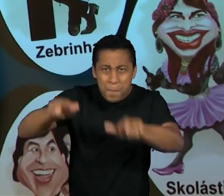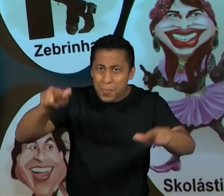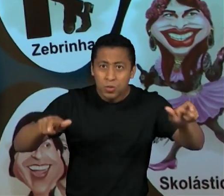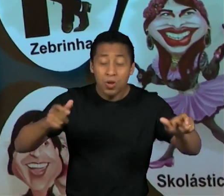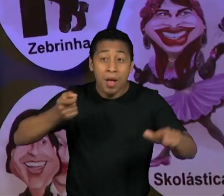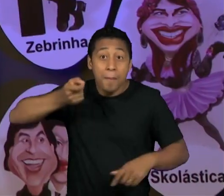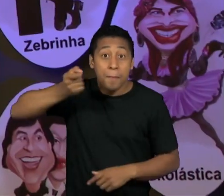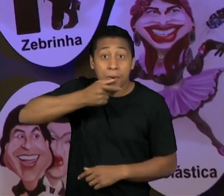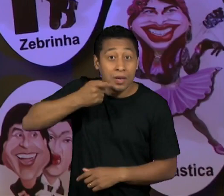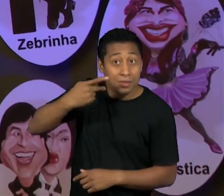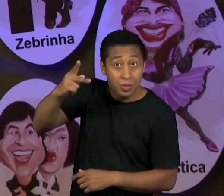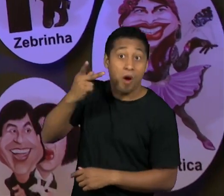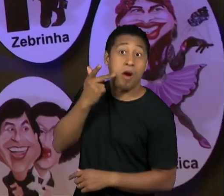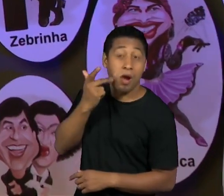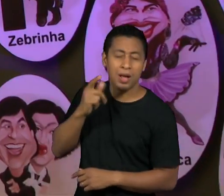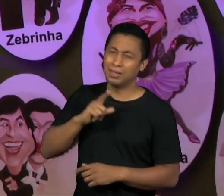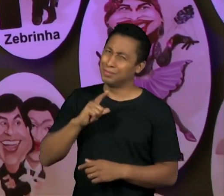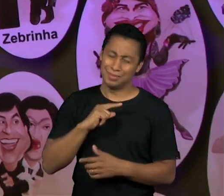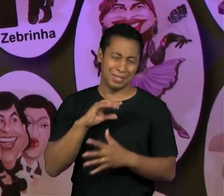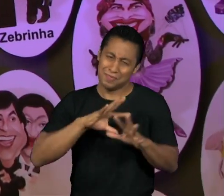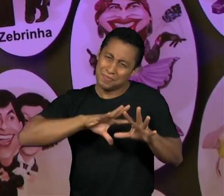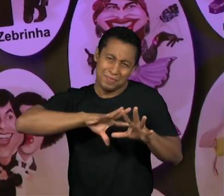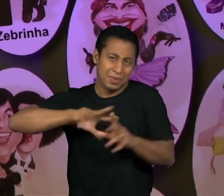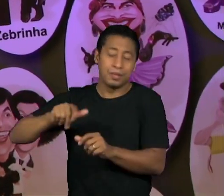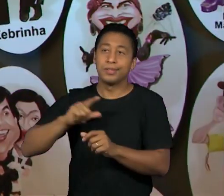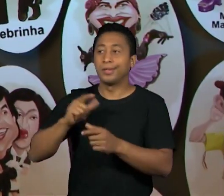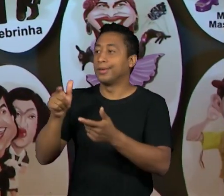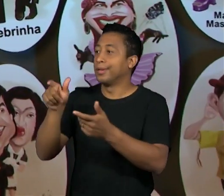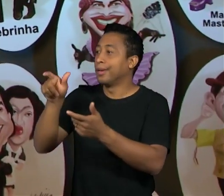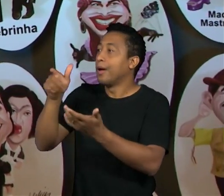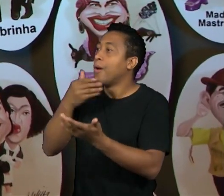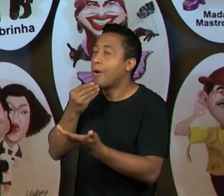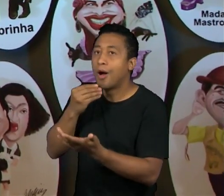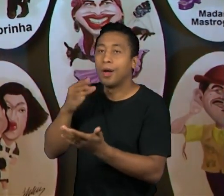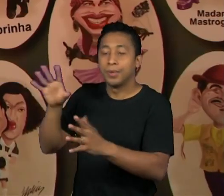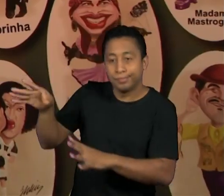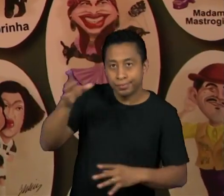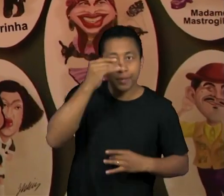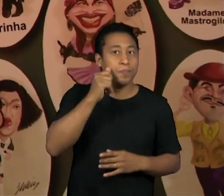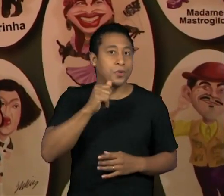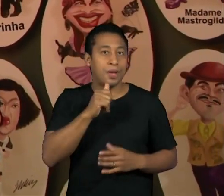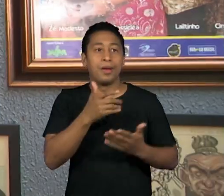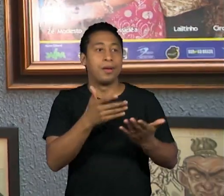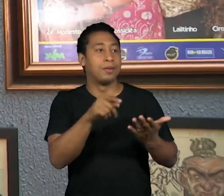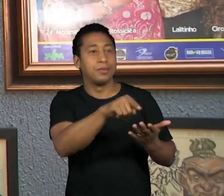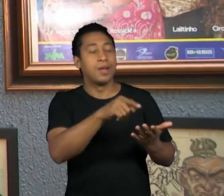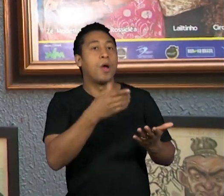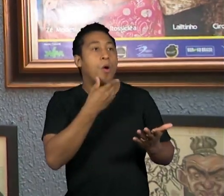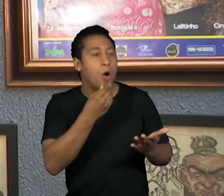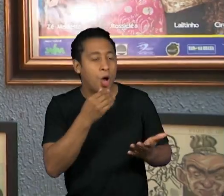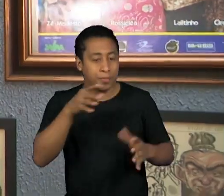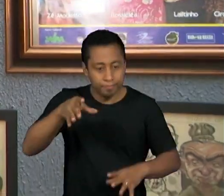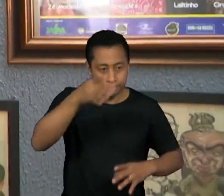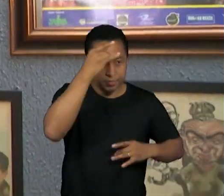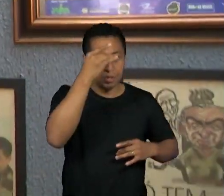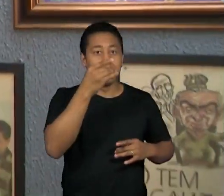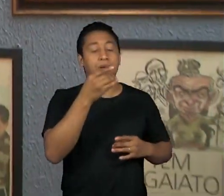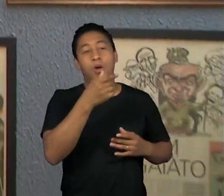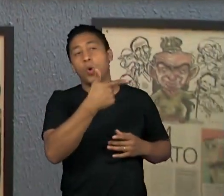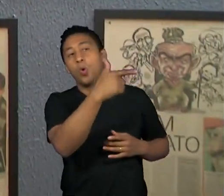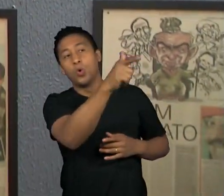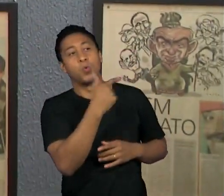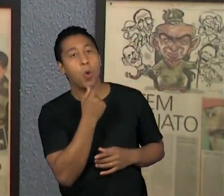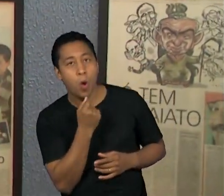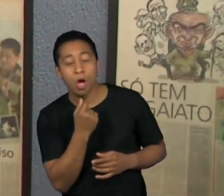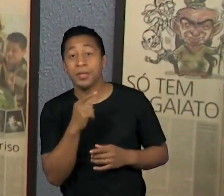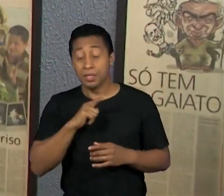a gente tem de tudo. A gente tem o homem que se veste de mulher, a gente tem o homem de cara limpa, a gente tem o homem de personagem, a gente tem a mulher que se veste de mulher,